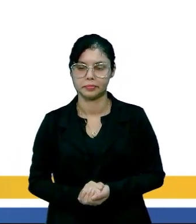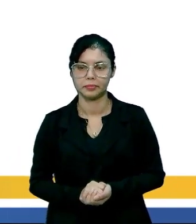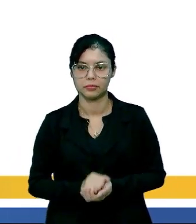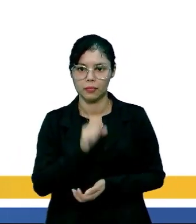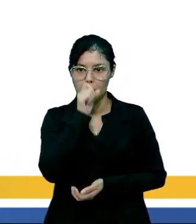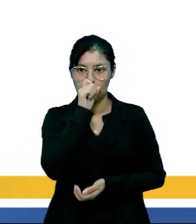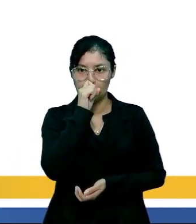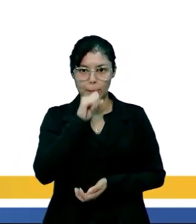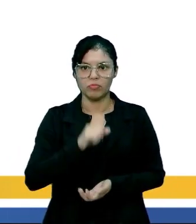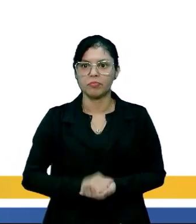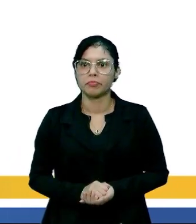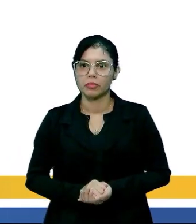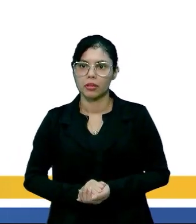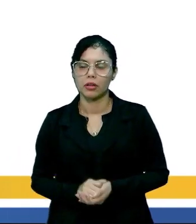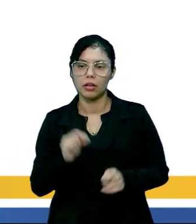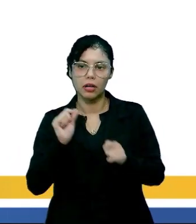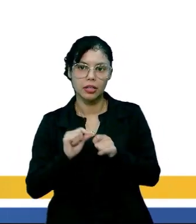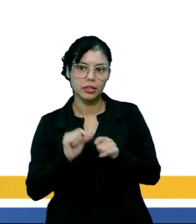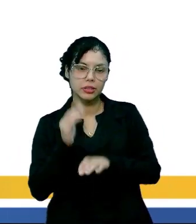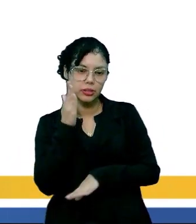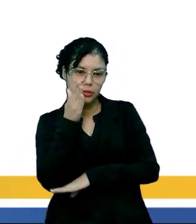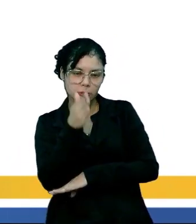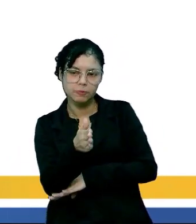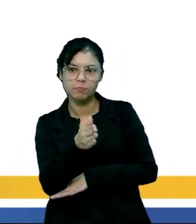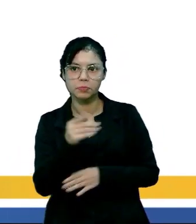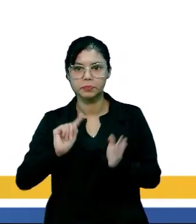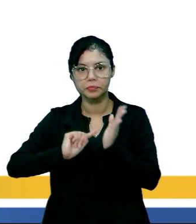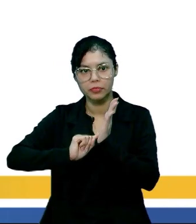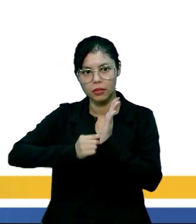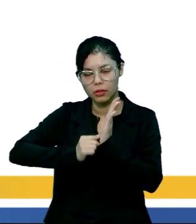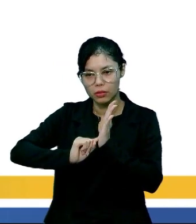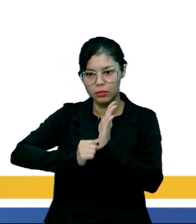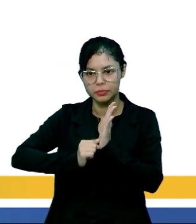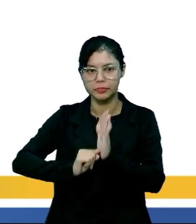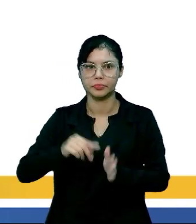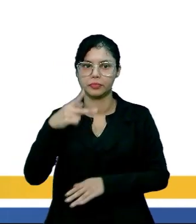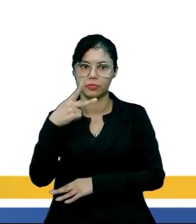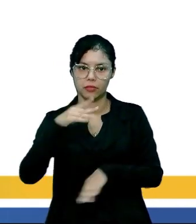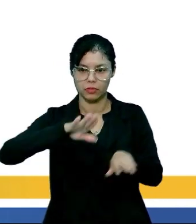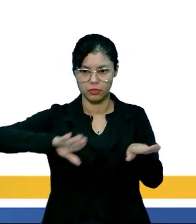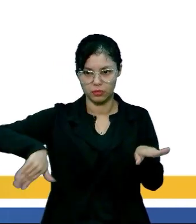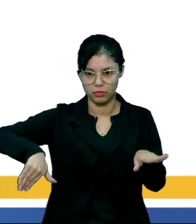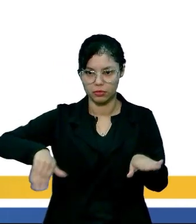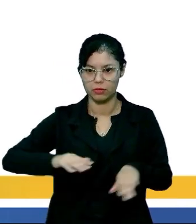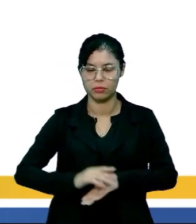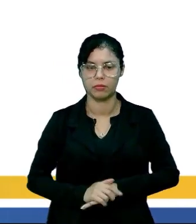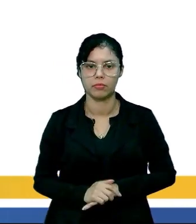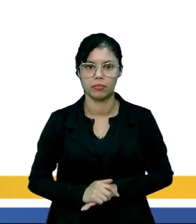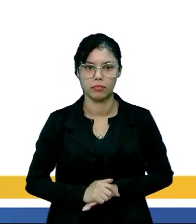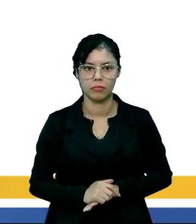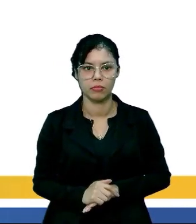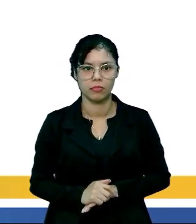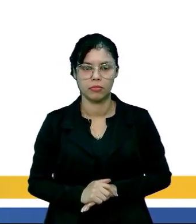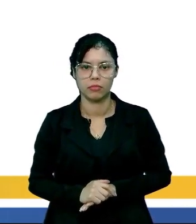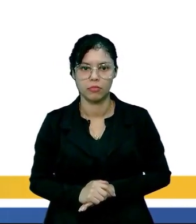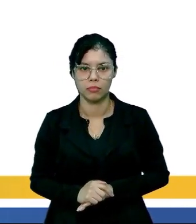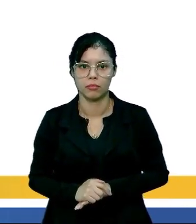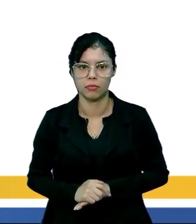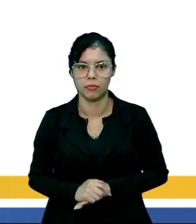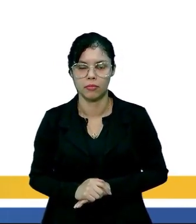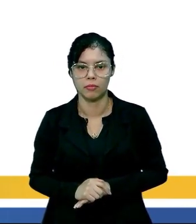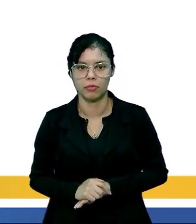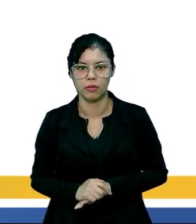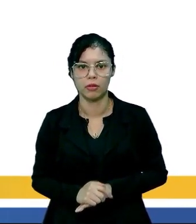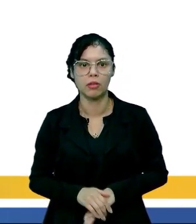tá? Alfa, fazendo mira em um ponto fixo P da